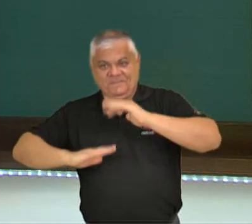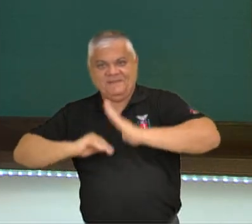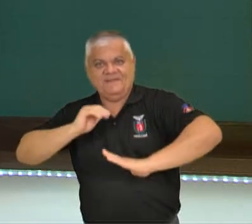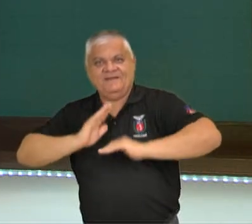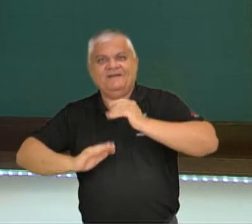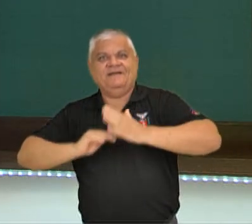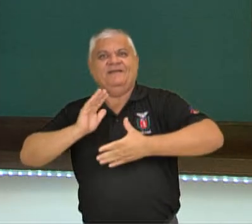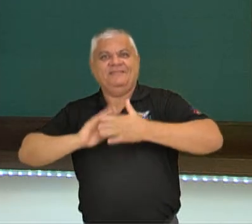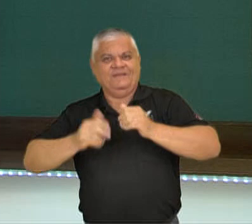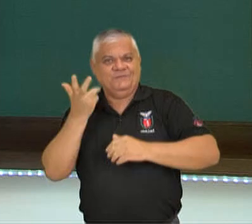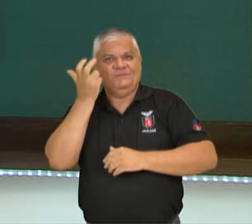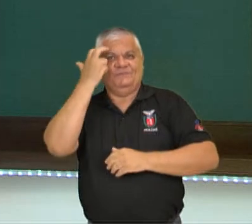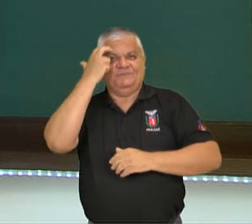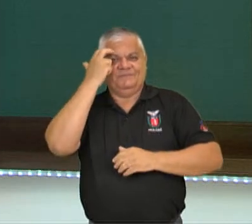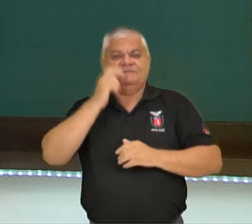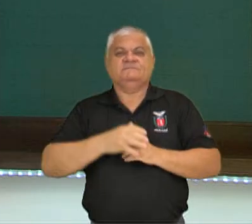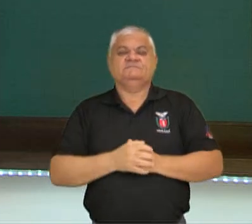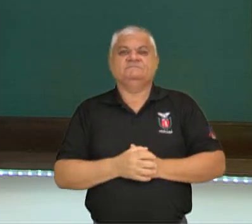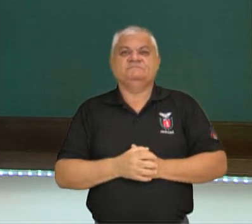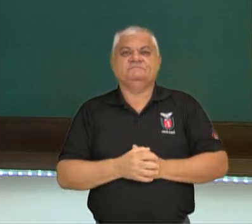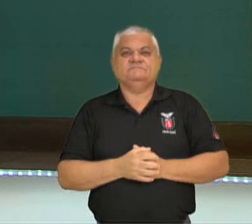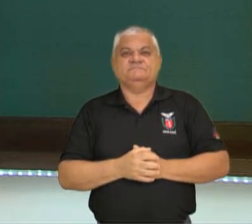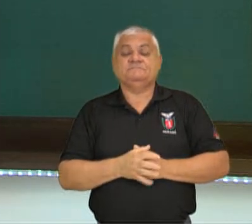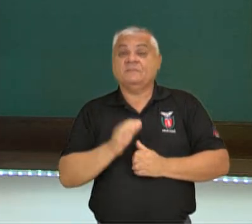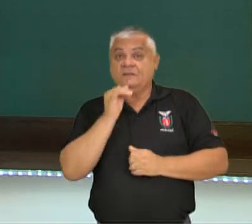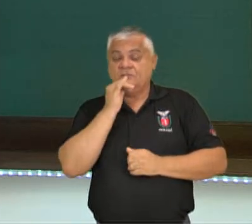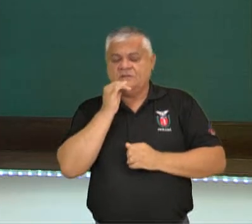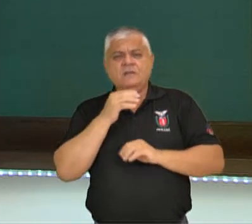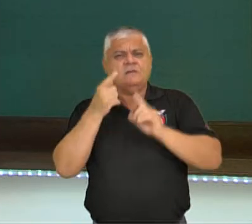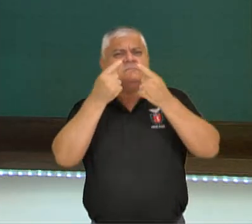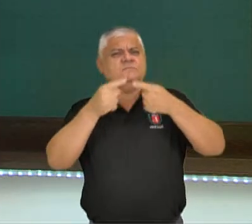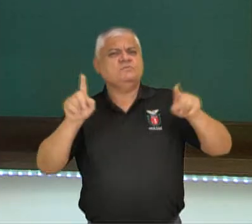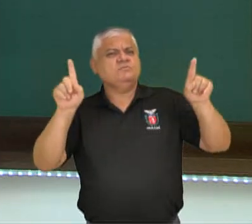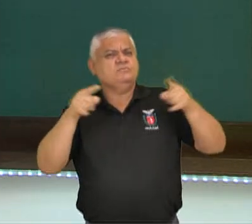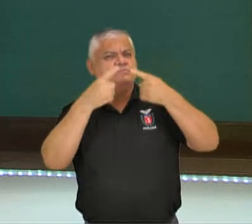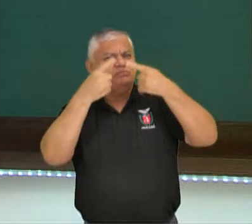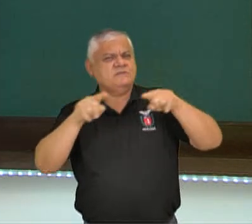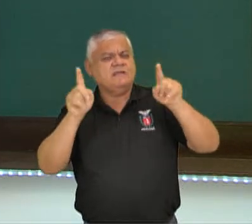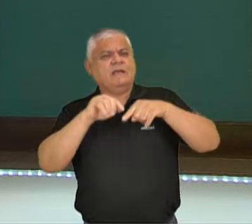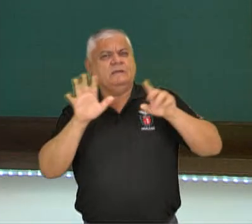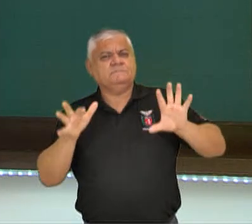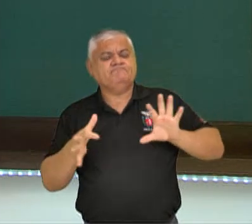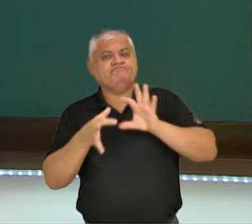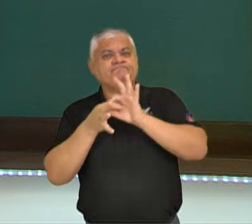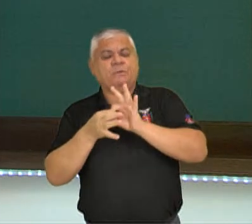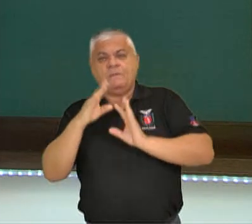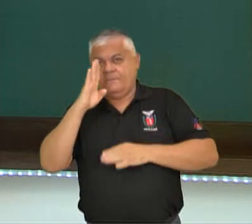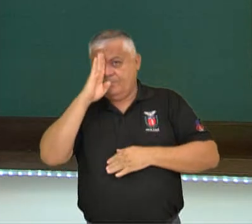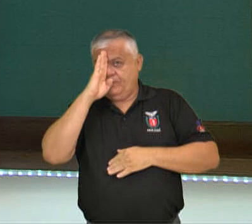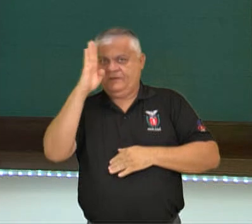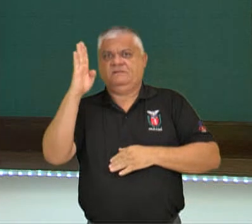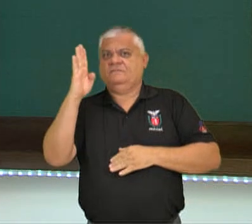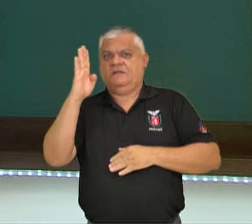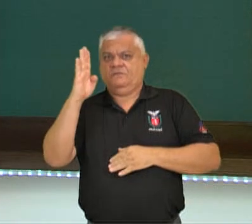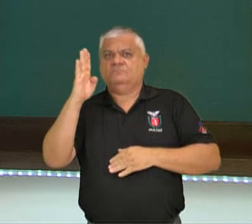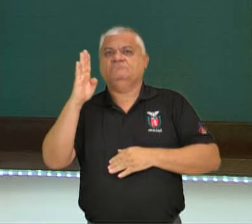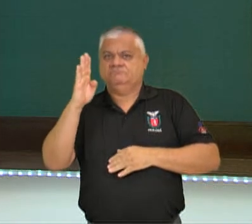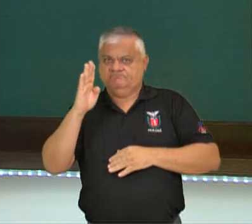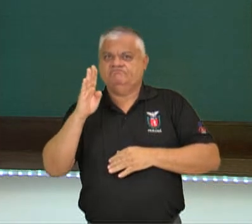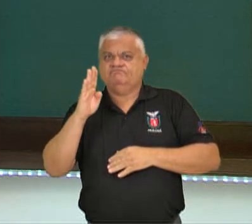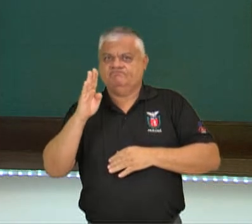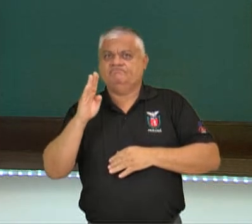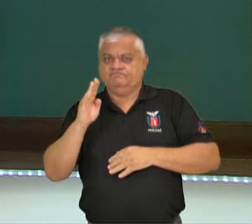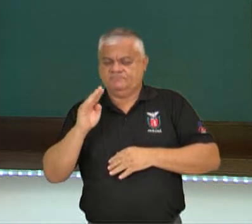prática cultural. Então, a música é o elo principal de